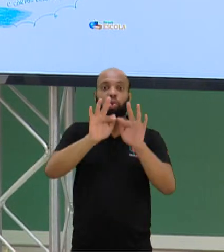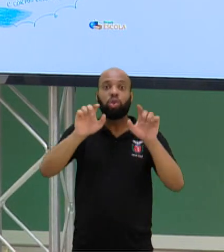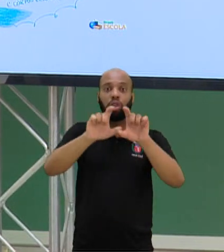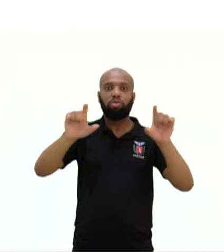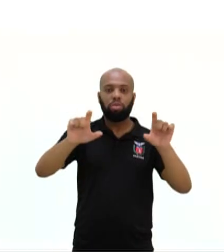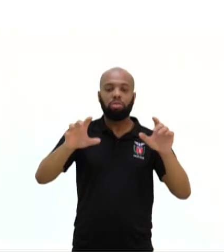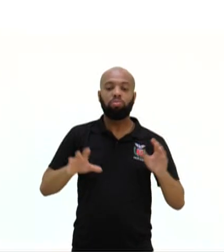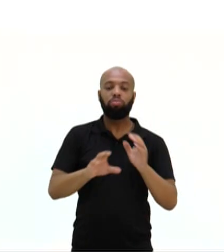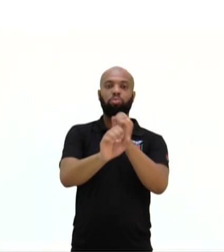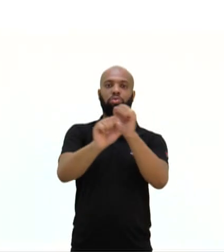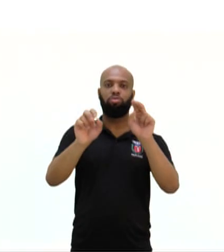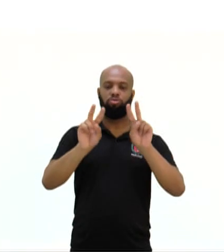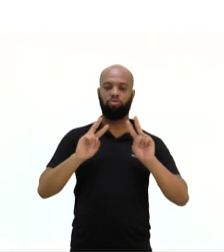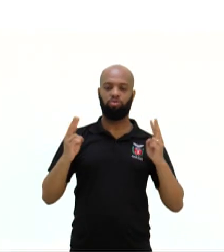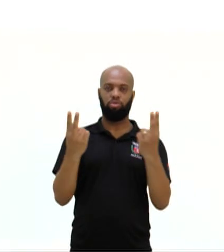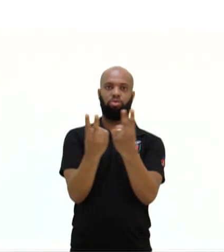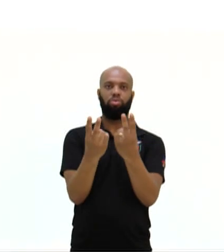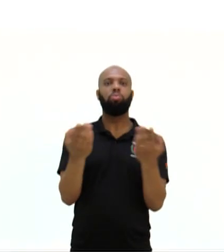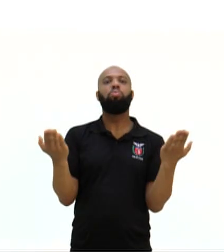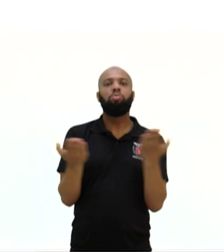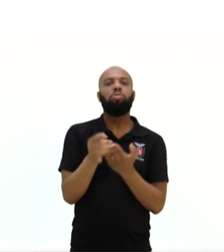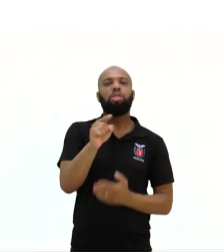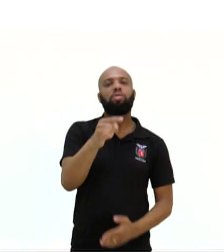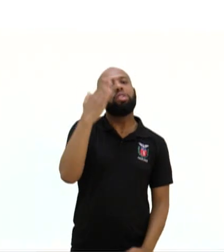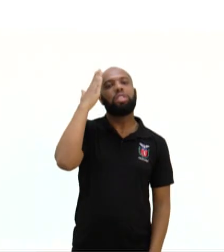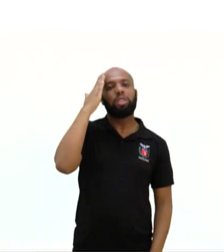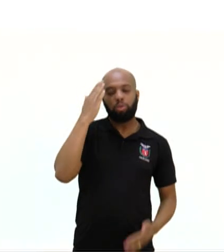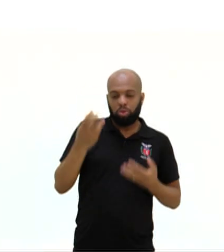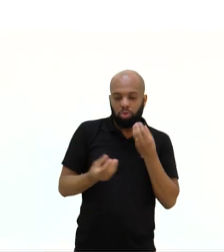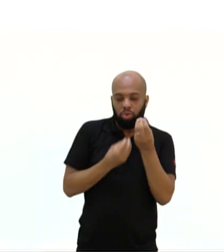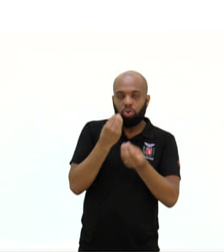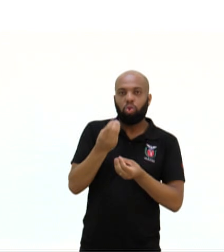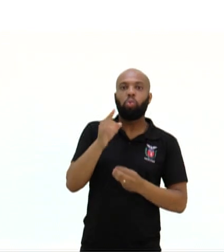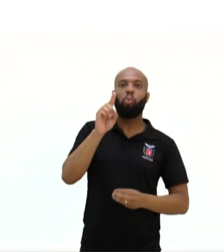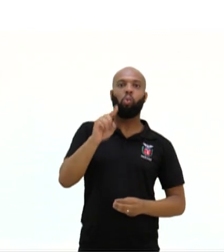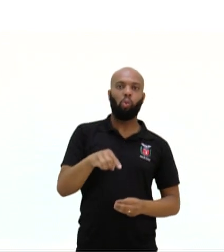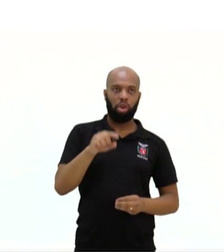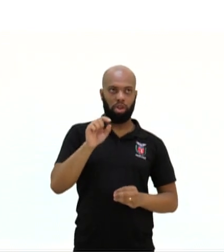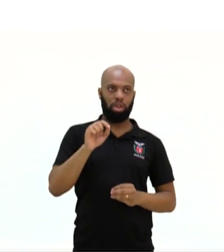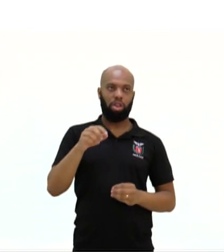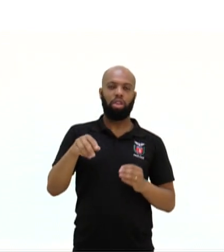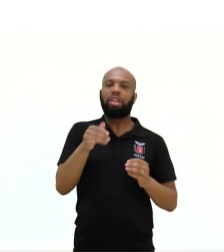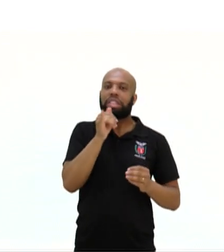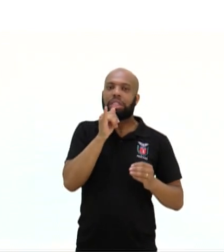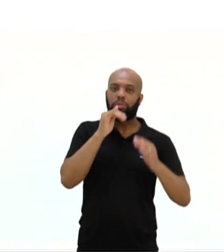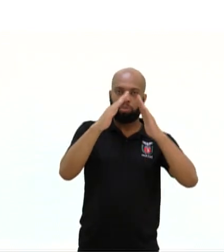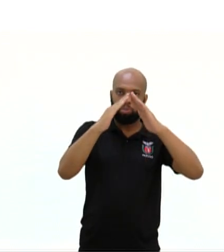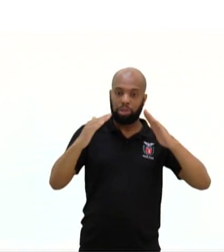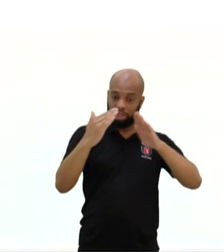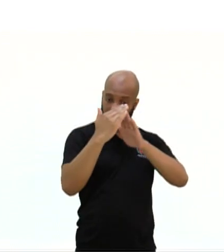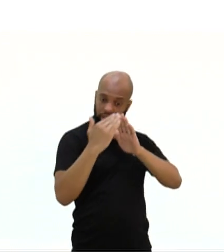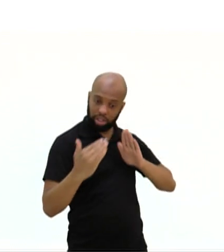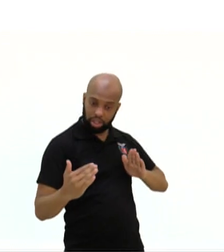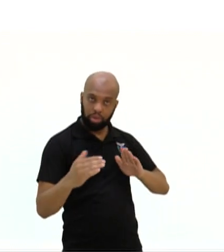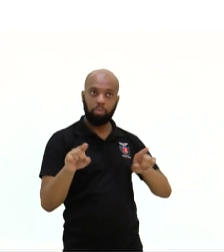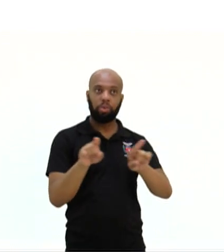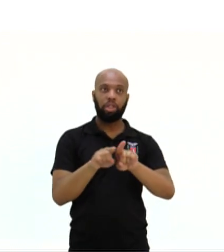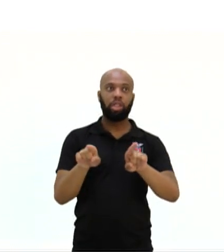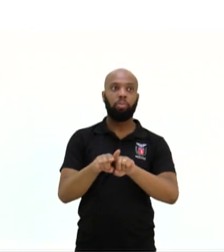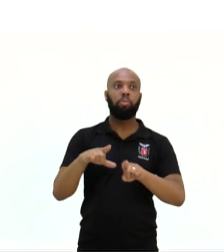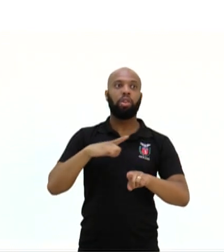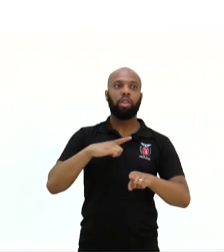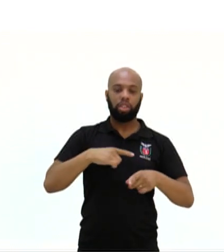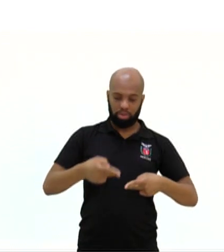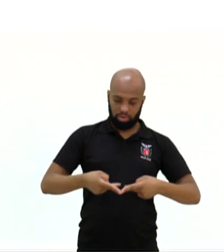os volumes, tá bom? Então, esse é para vocês terem uma ideia, tá, dos sólidos que nós temos, como a pirâmide, certo? O